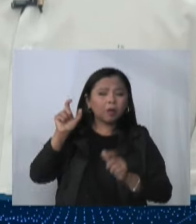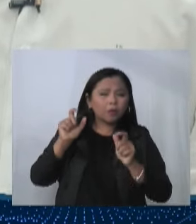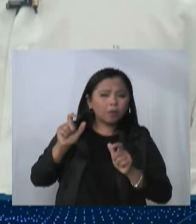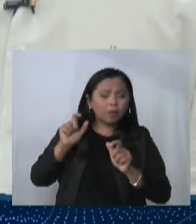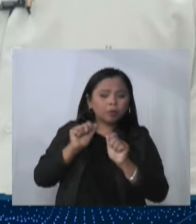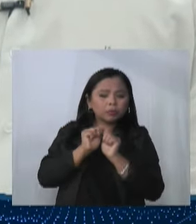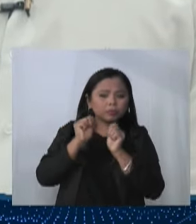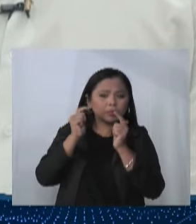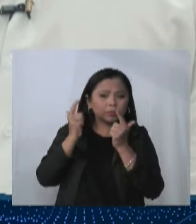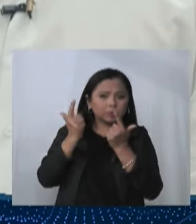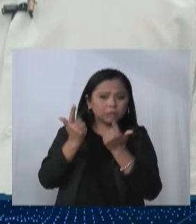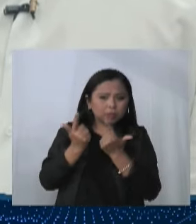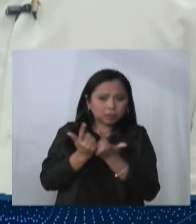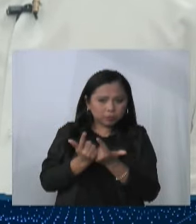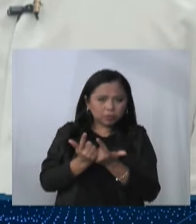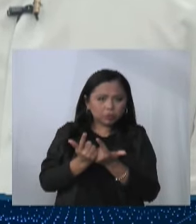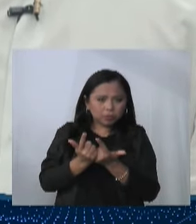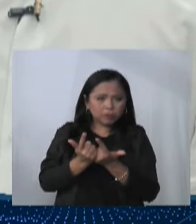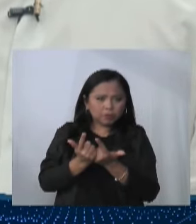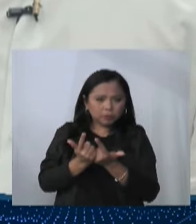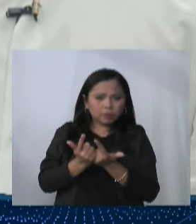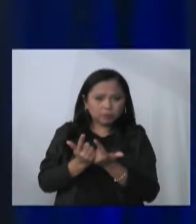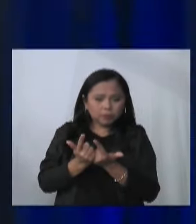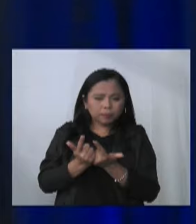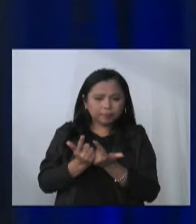Assembleia Legislativa do Estado do Piauí,